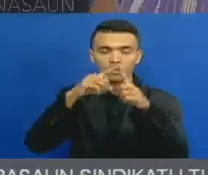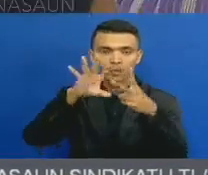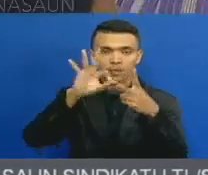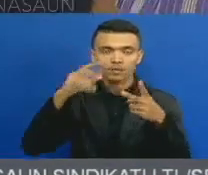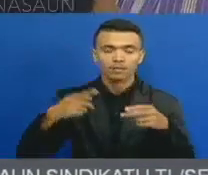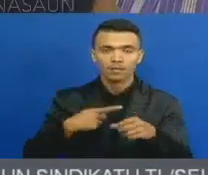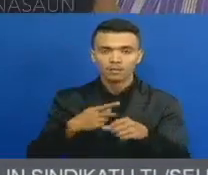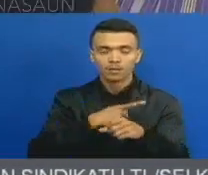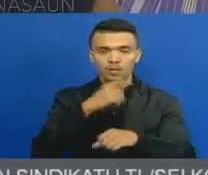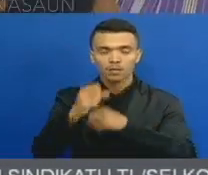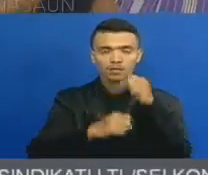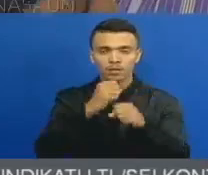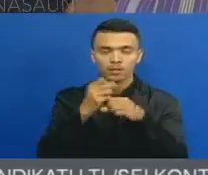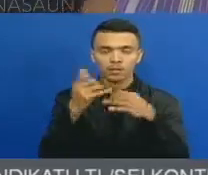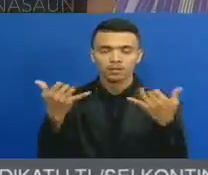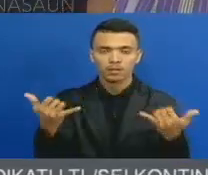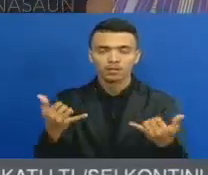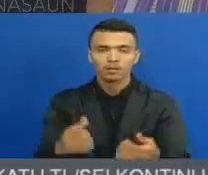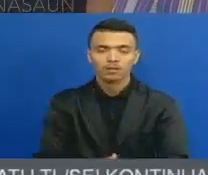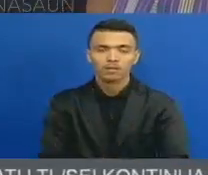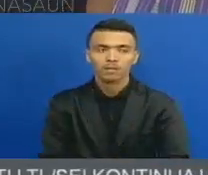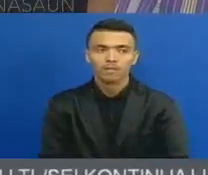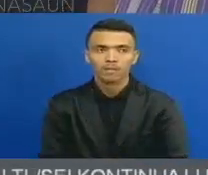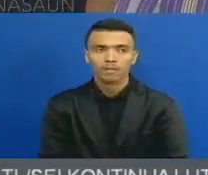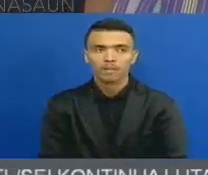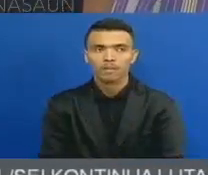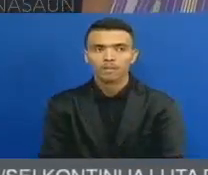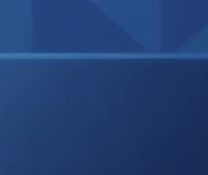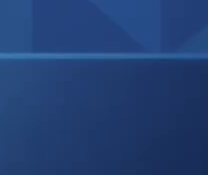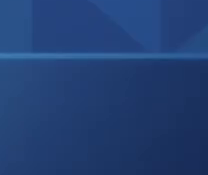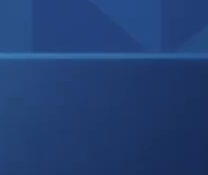tinane. Laurindo Razahaba Agustino Neno, RTTL.